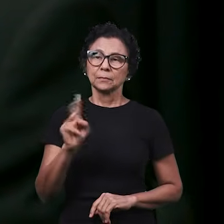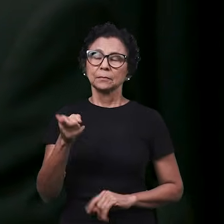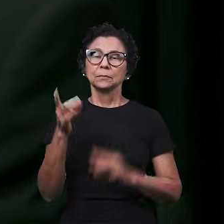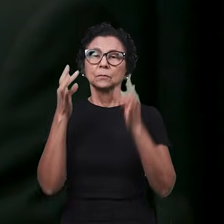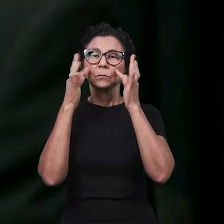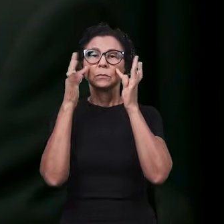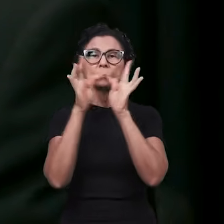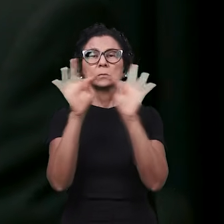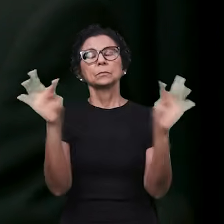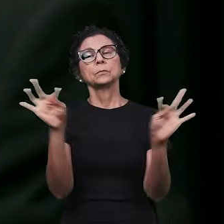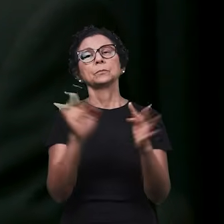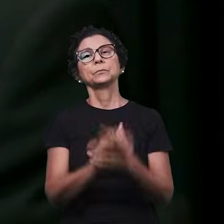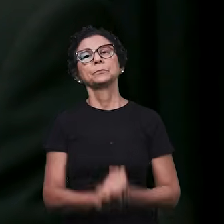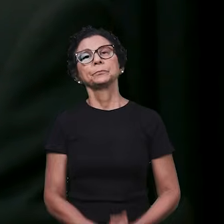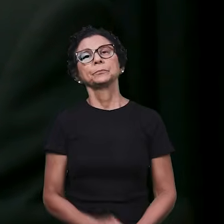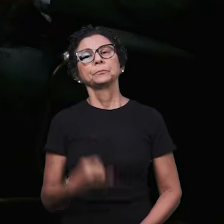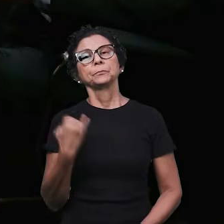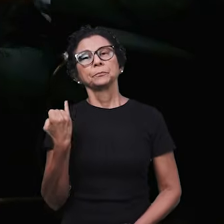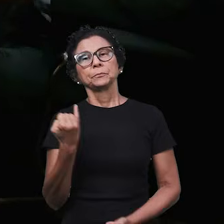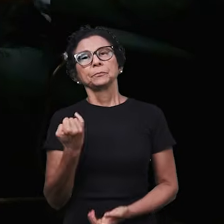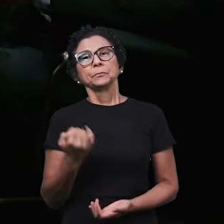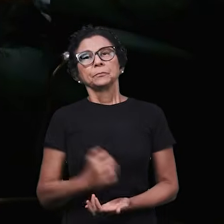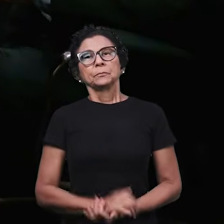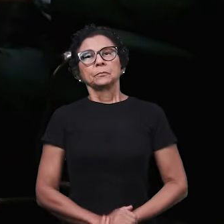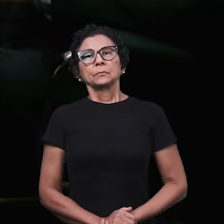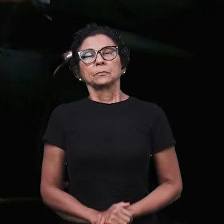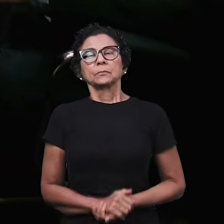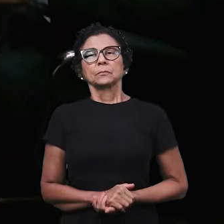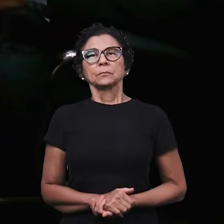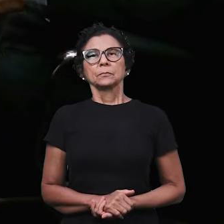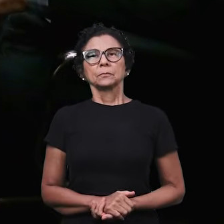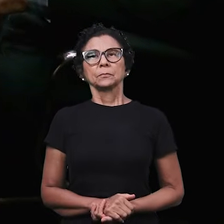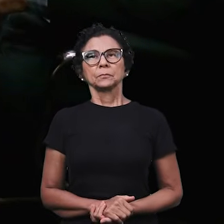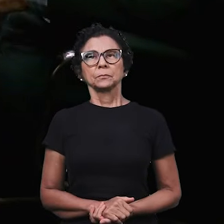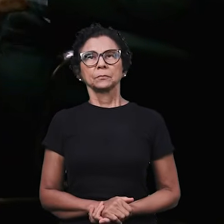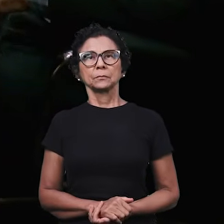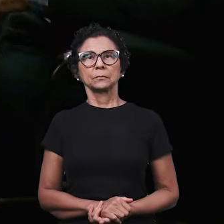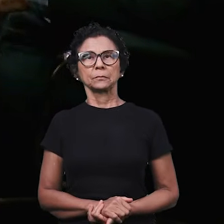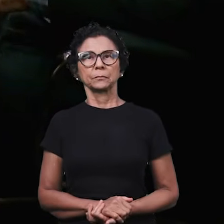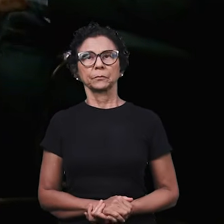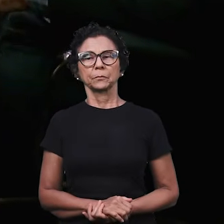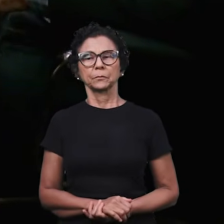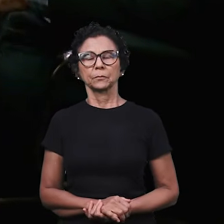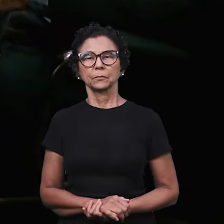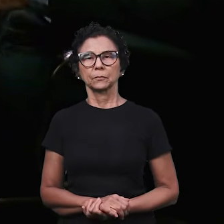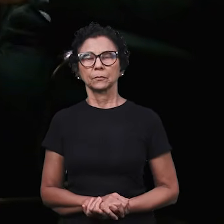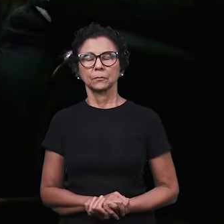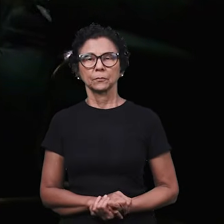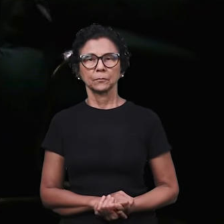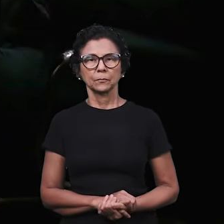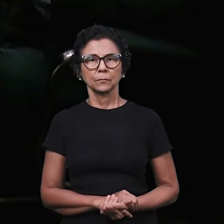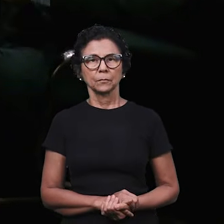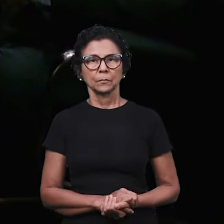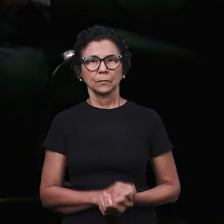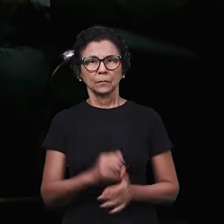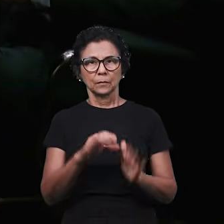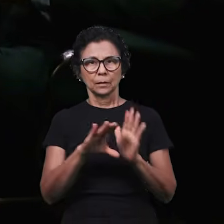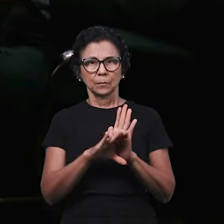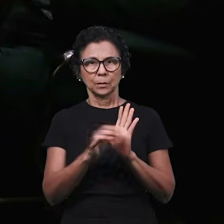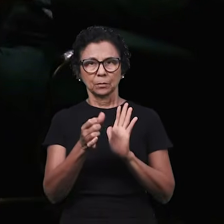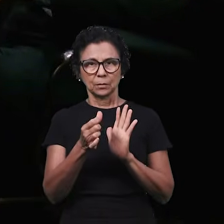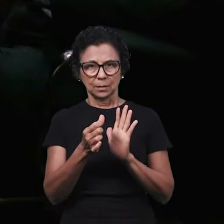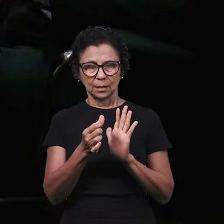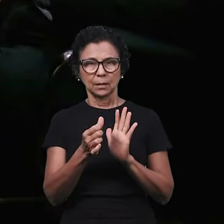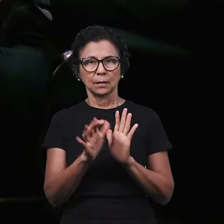exemplo. Ele é um exemplo. Muito bom. Pastor Diniz, no final, quase encerrando aqui o capítulo 6,